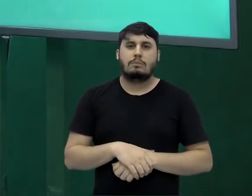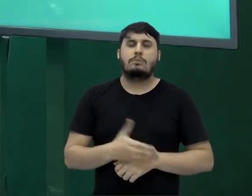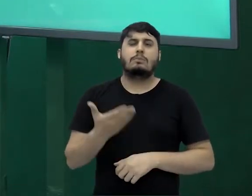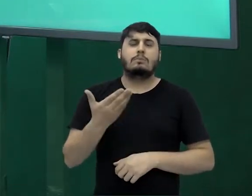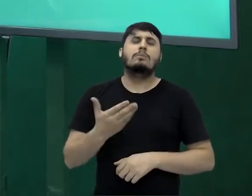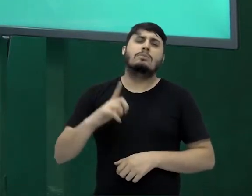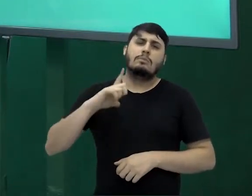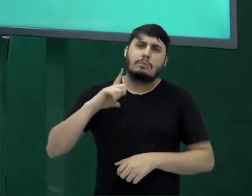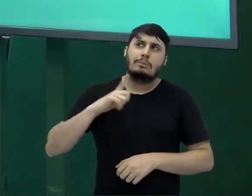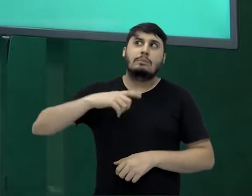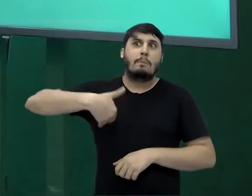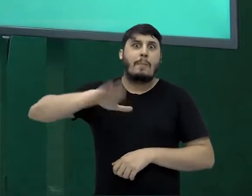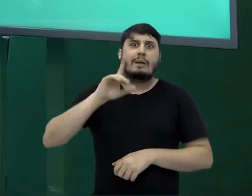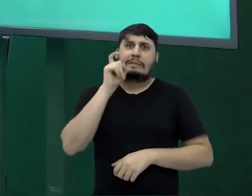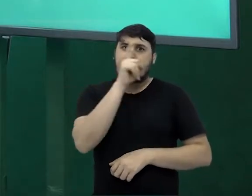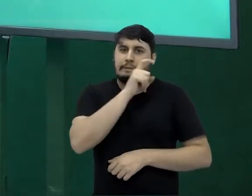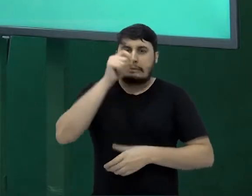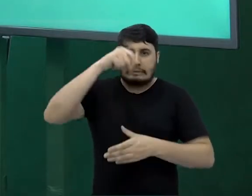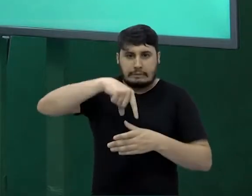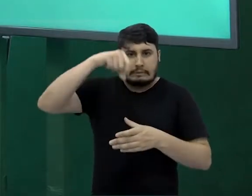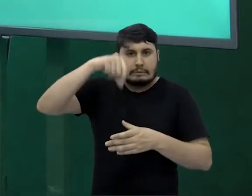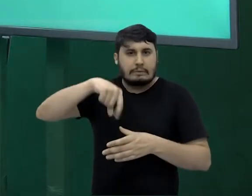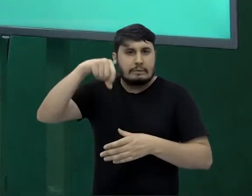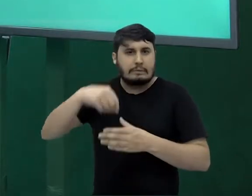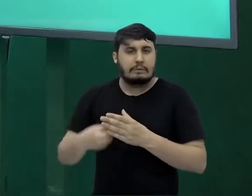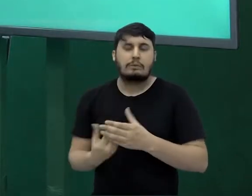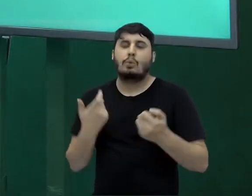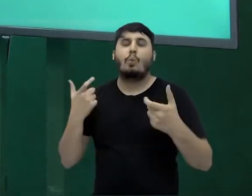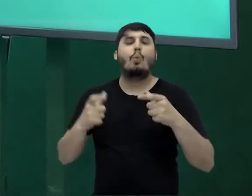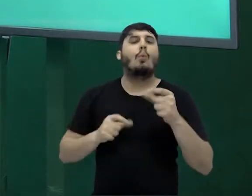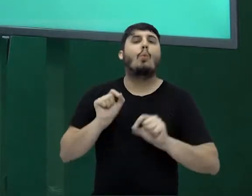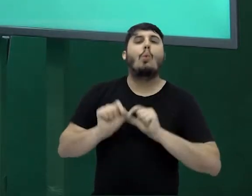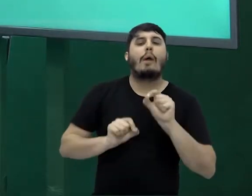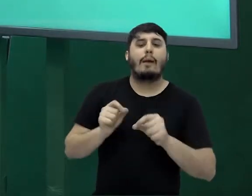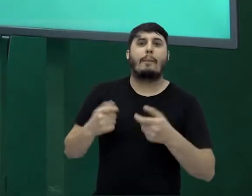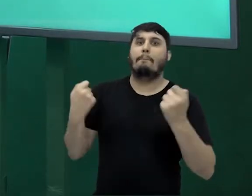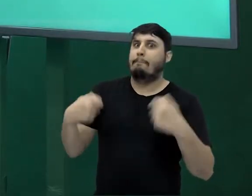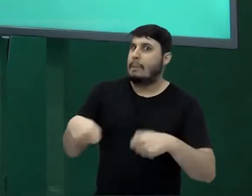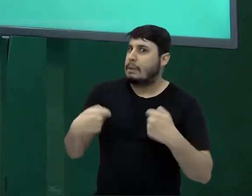de reprodução, tá? Tem que estar no ambiente aquático,